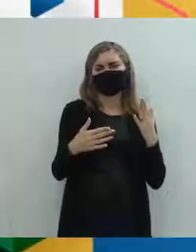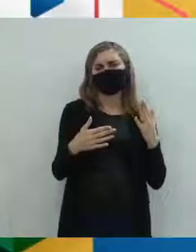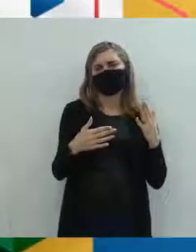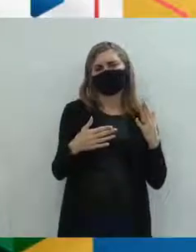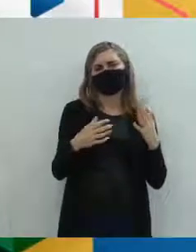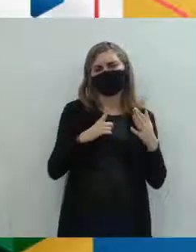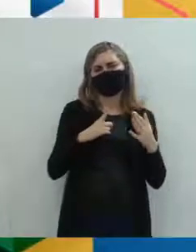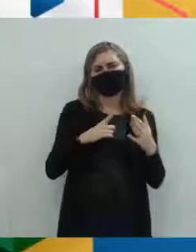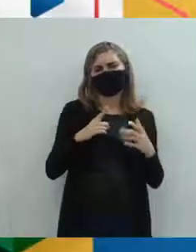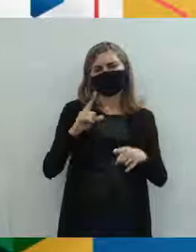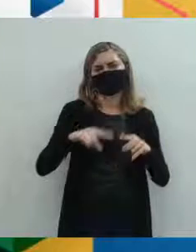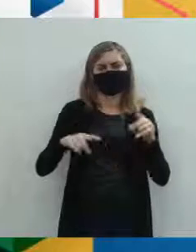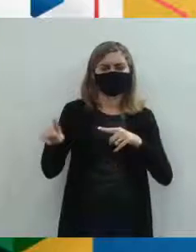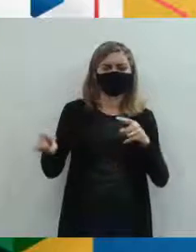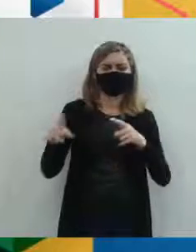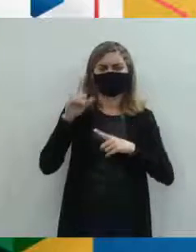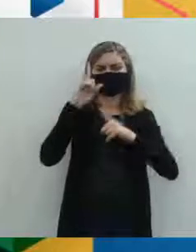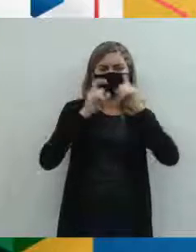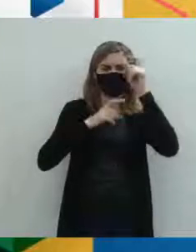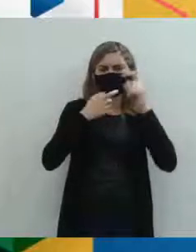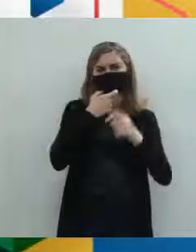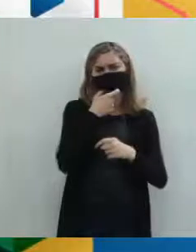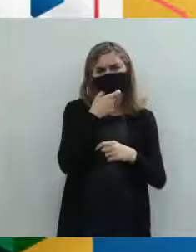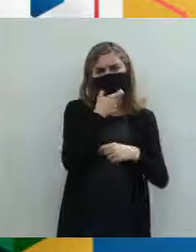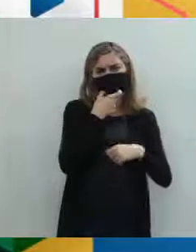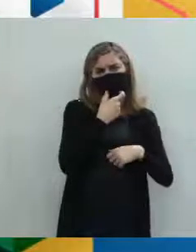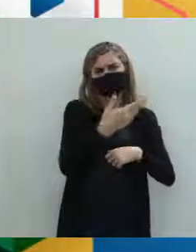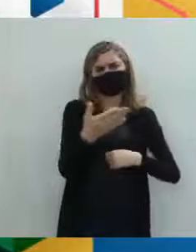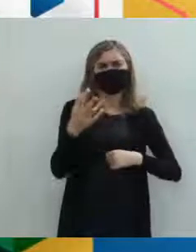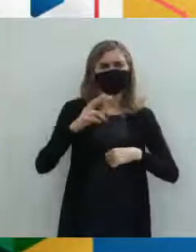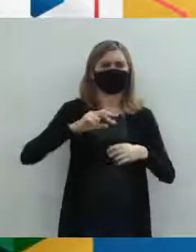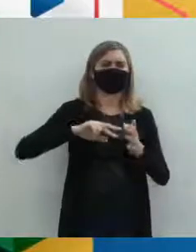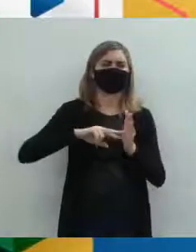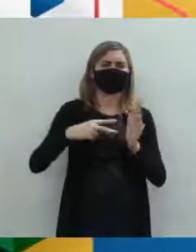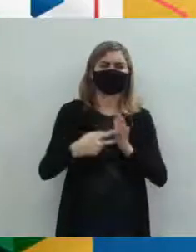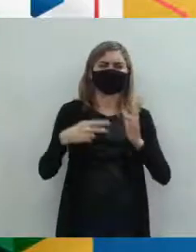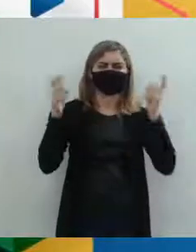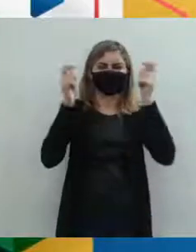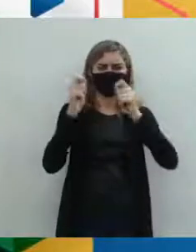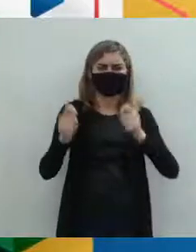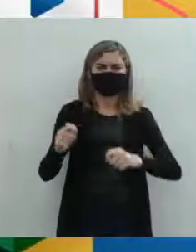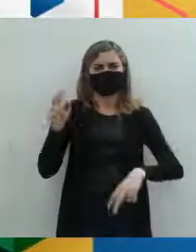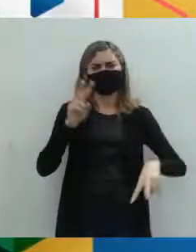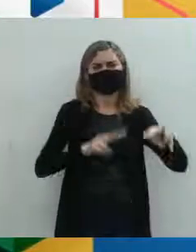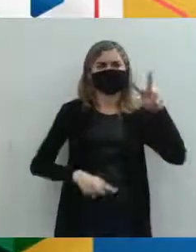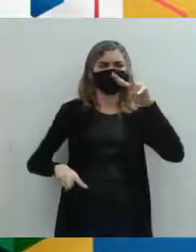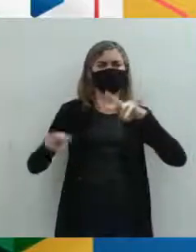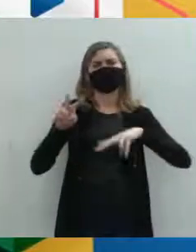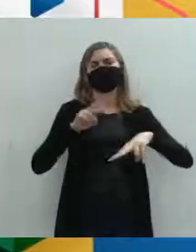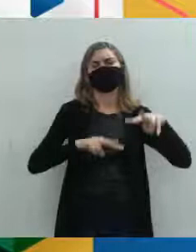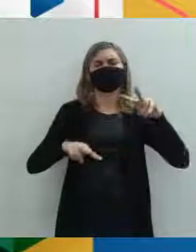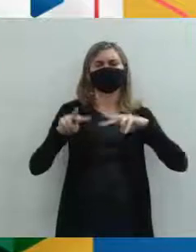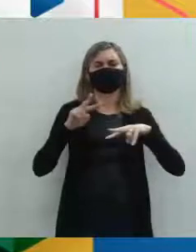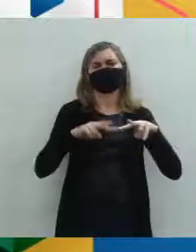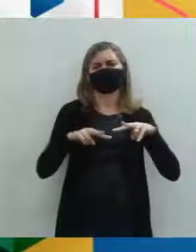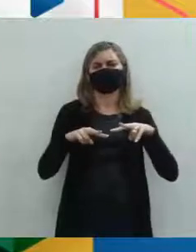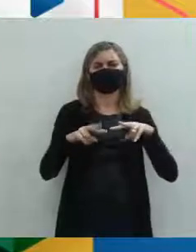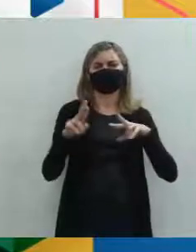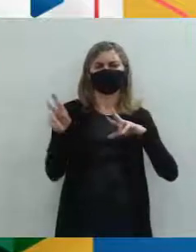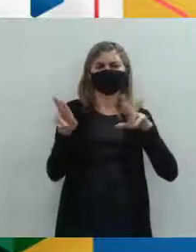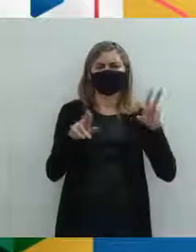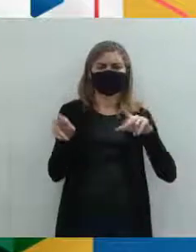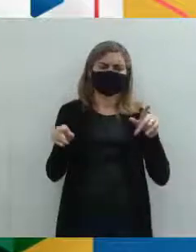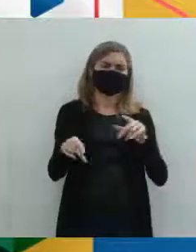é uma abreviação da expressão em inglês Optical Art, que significa arte ótica, uma forma de arte que explora determinados fenômenos ópticos